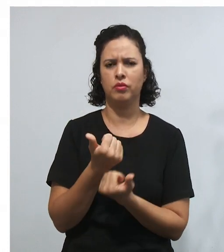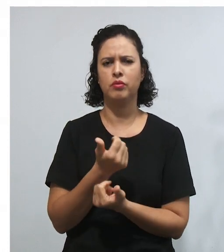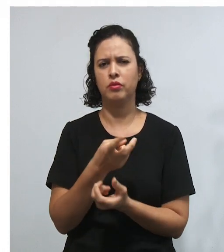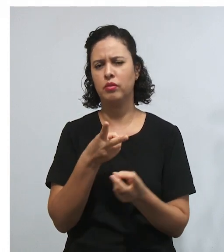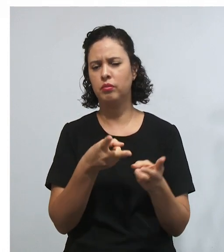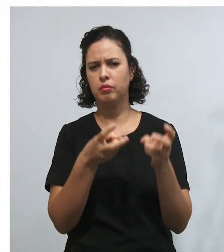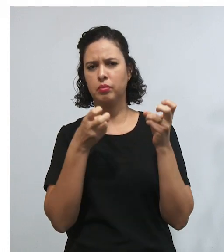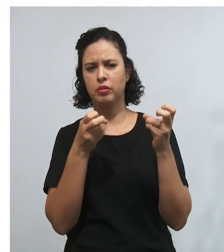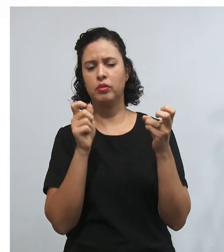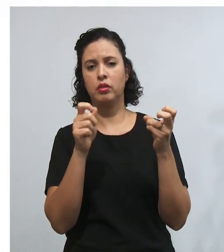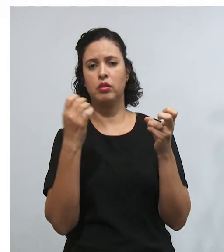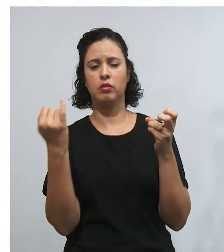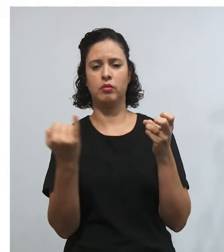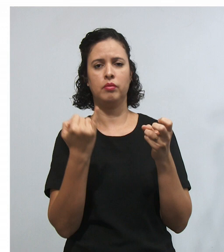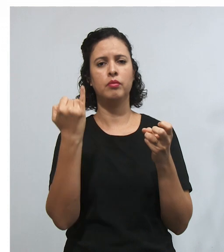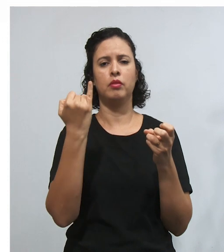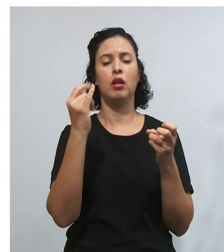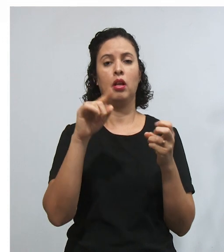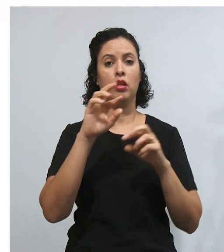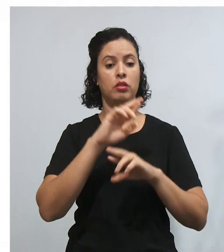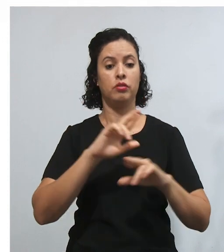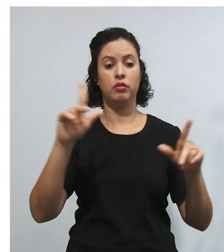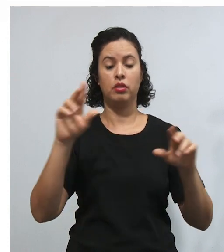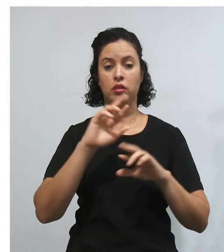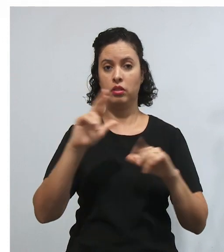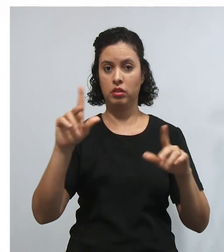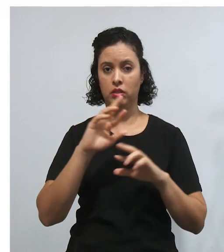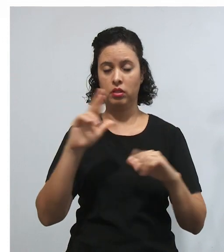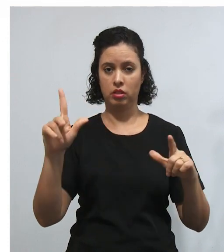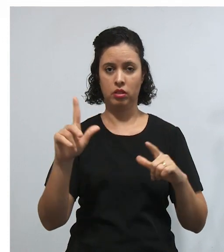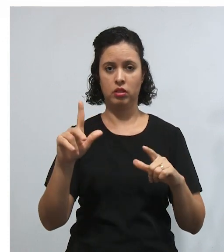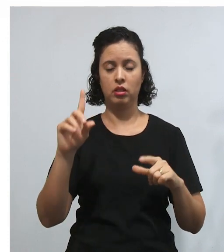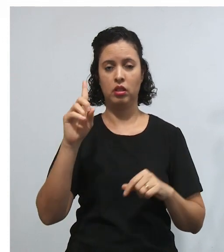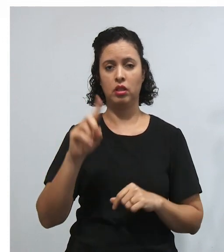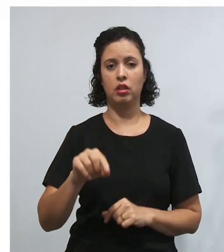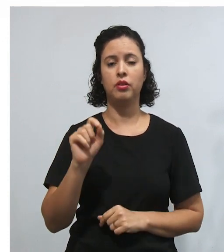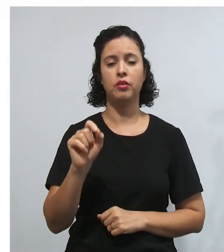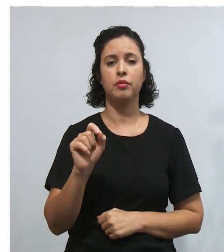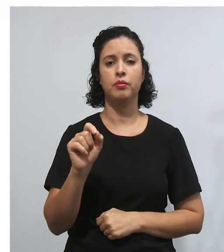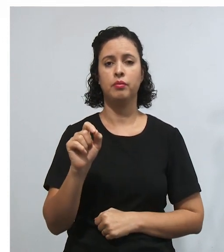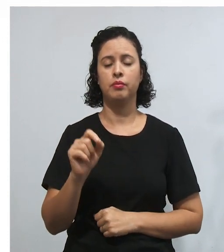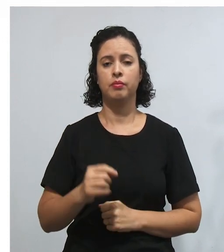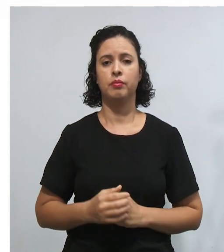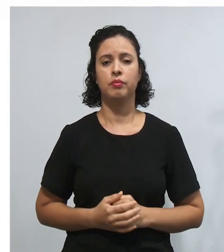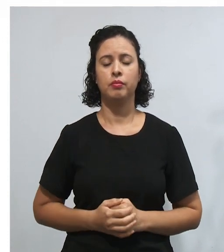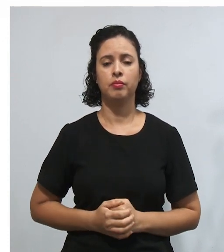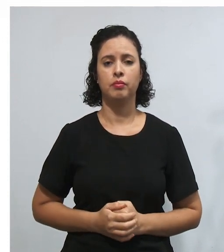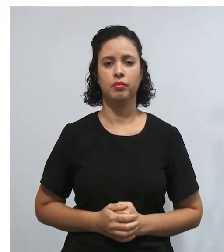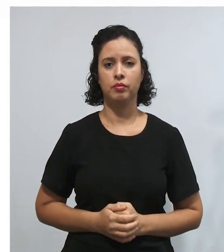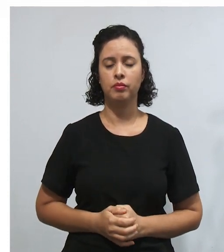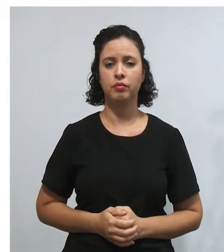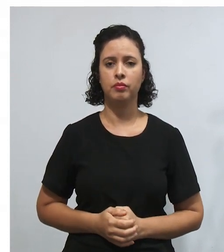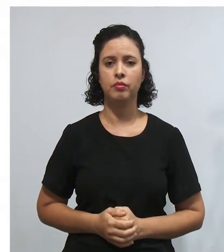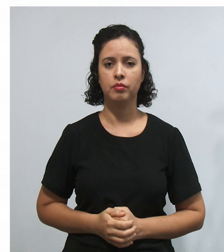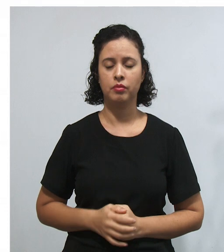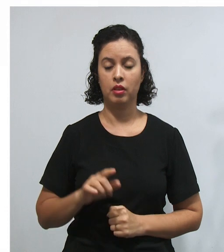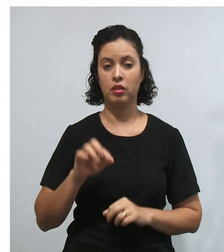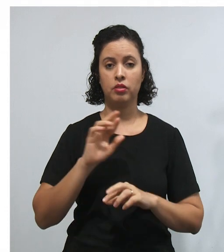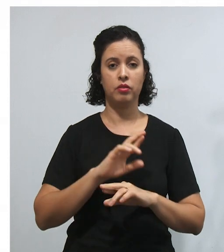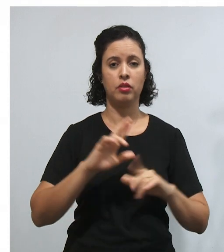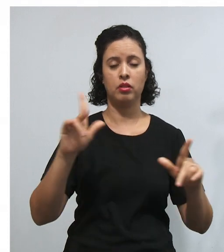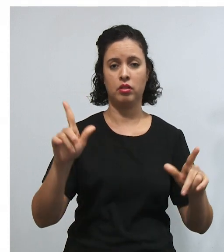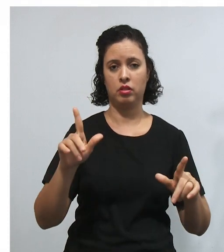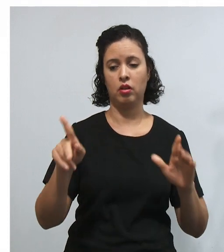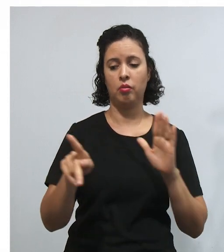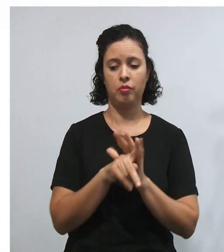aqui é de extrema diferença. Isso aqui é totalmente diferente do que o próprio Tribunal de